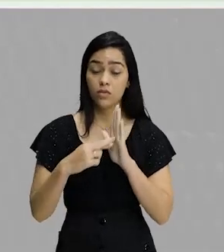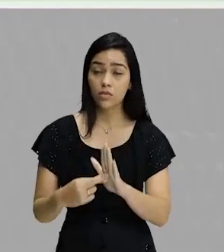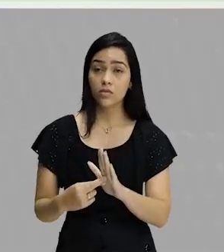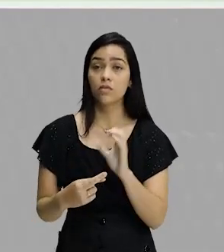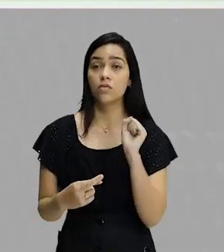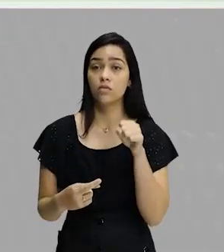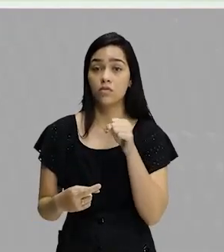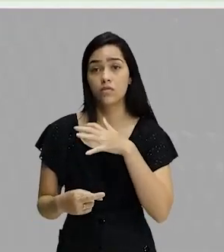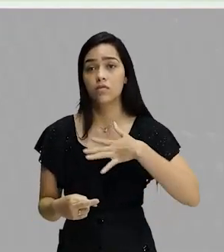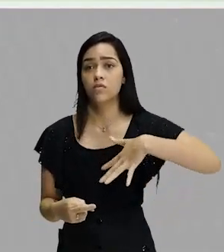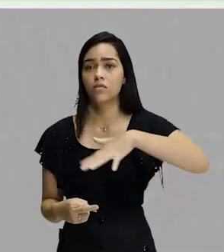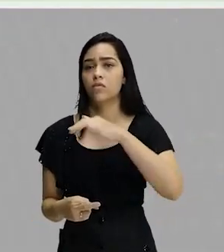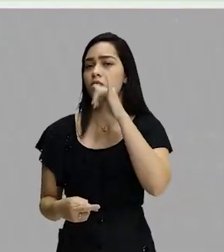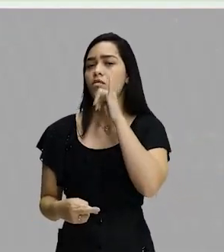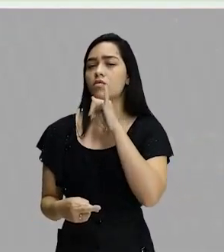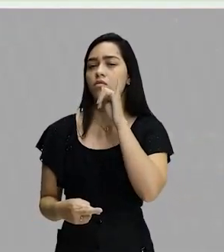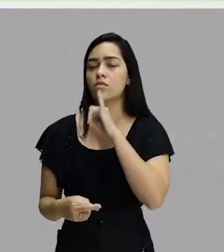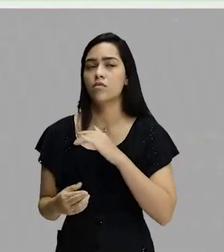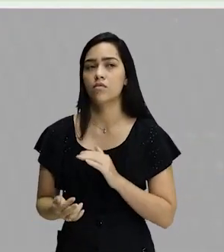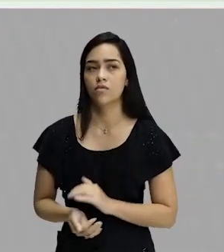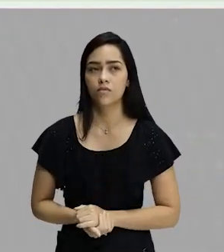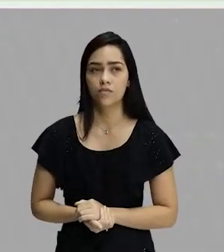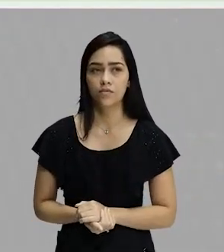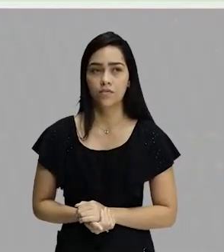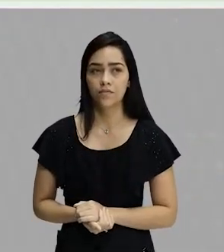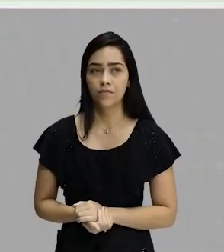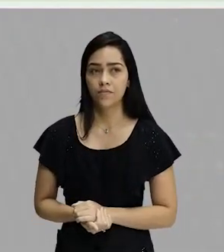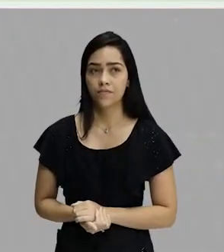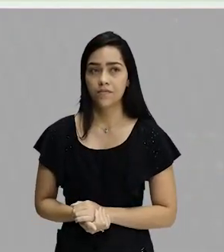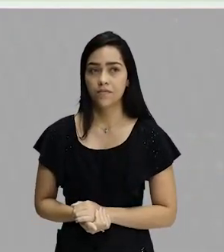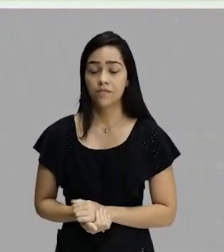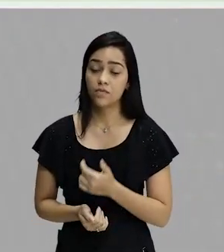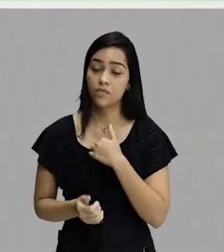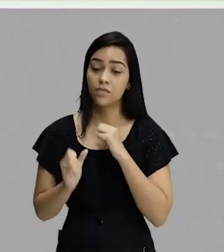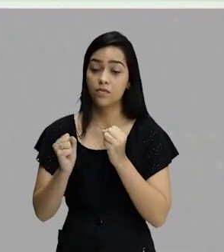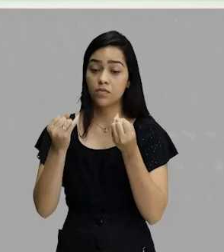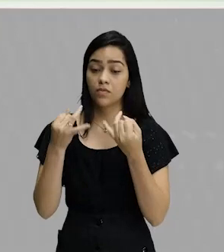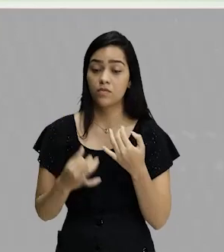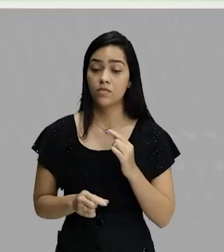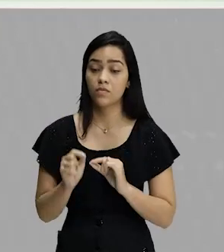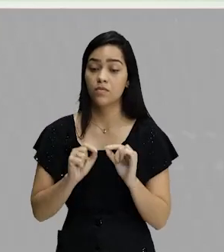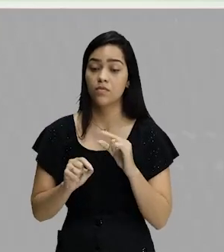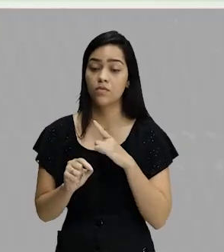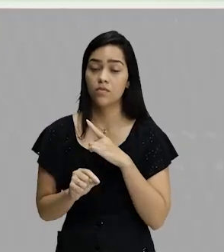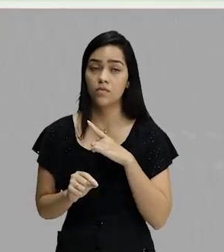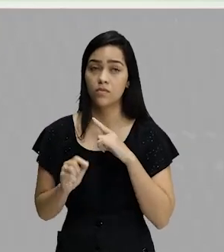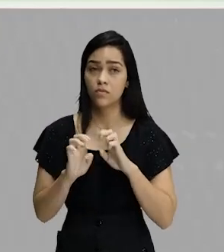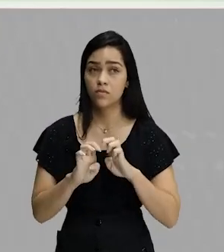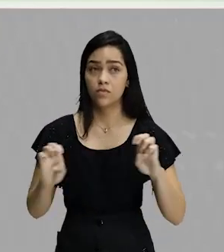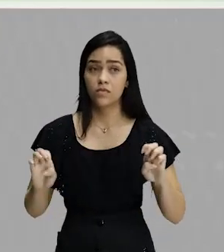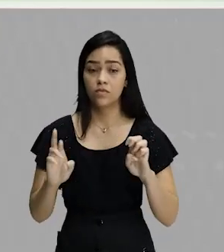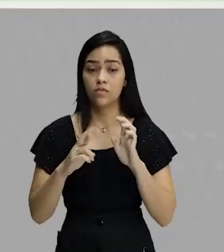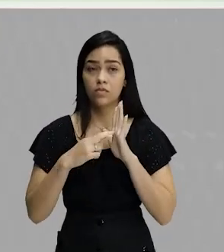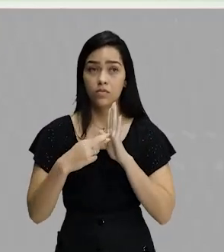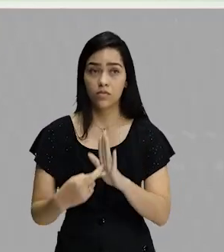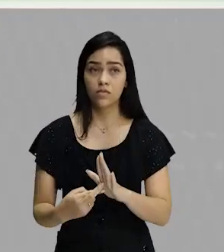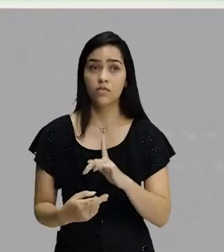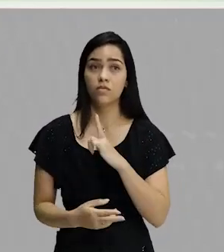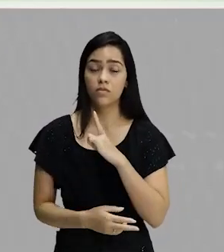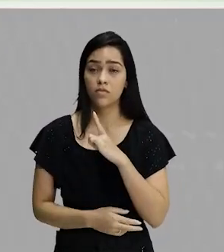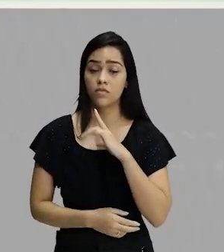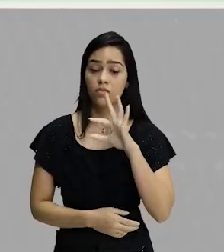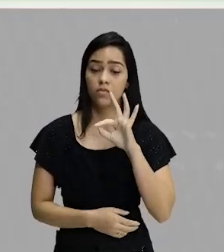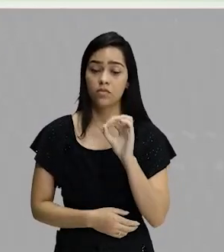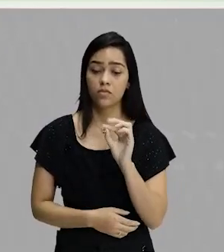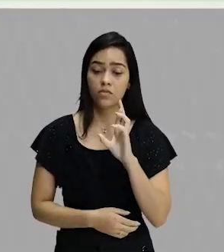representação geral. Por exemplo, eu posso dizer que eu tenho uma reta, uma equação representada por essa forma